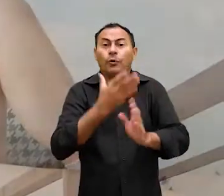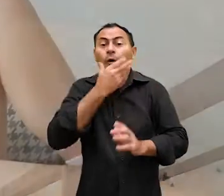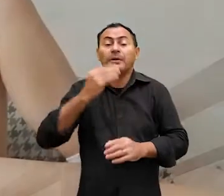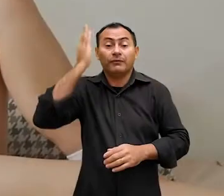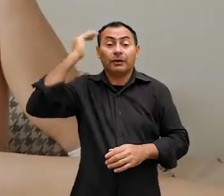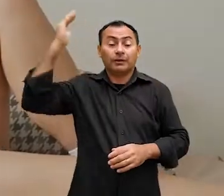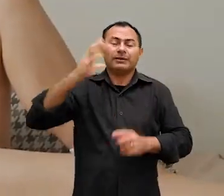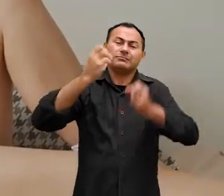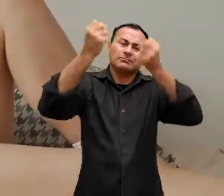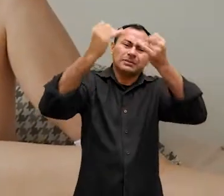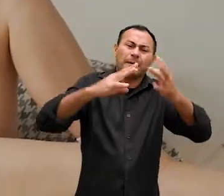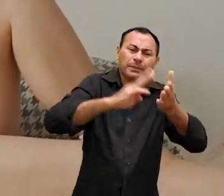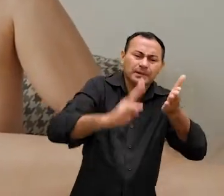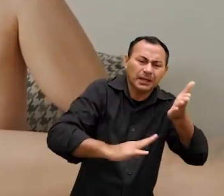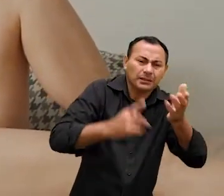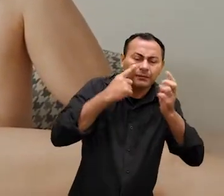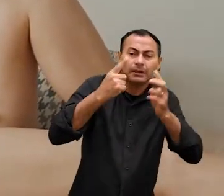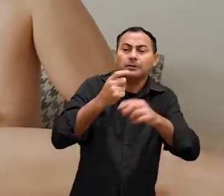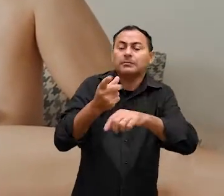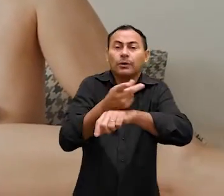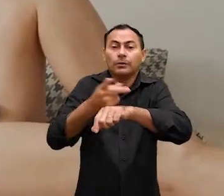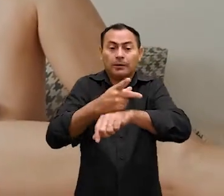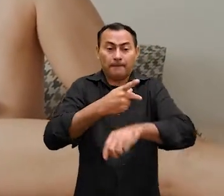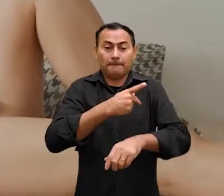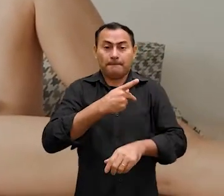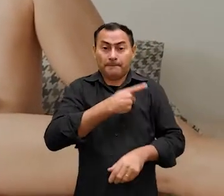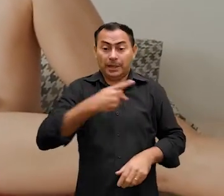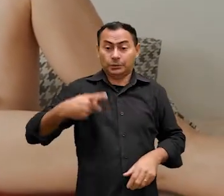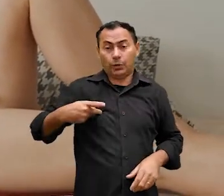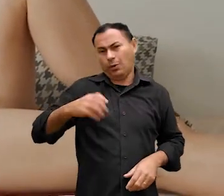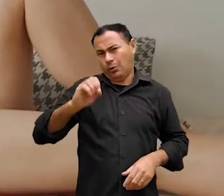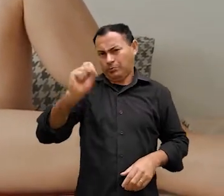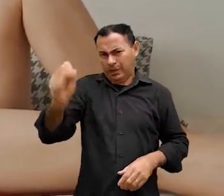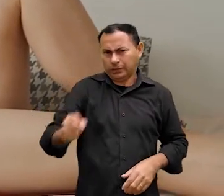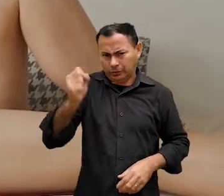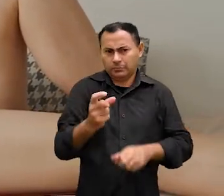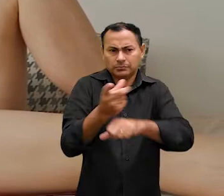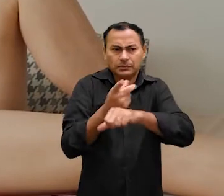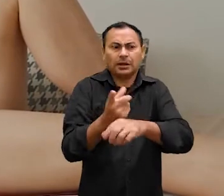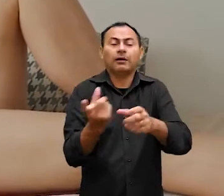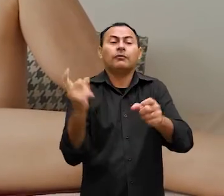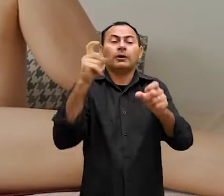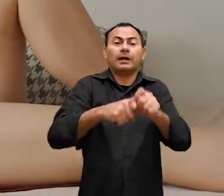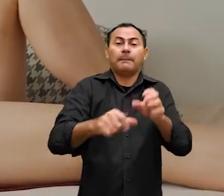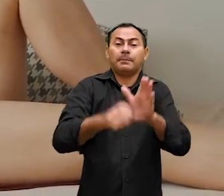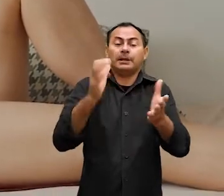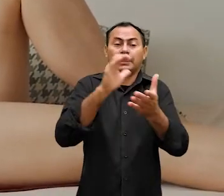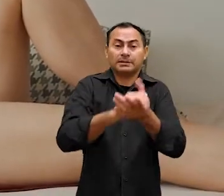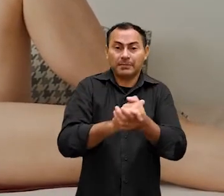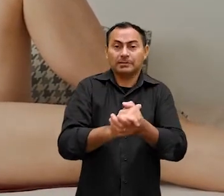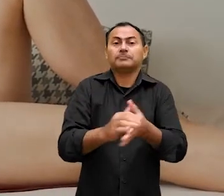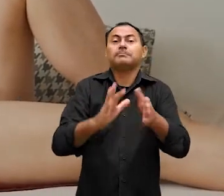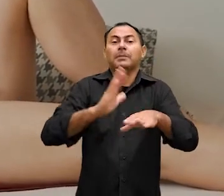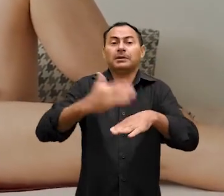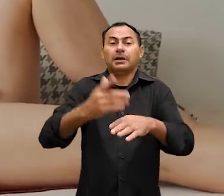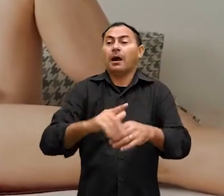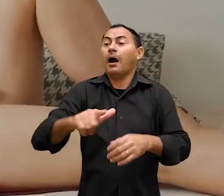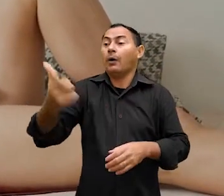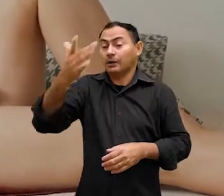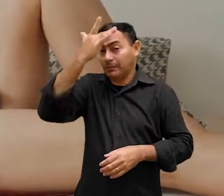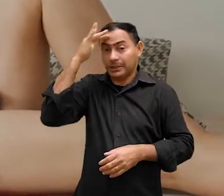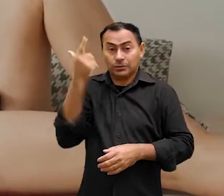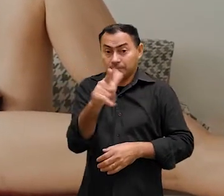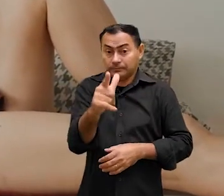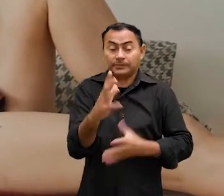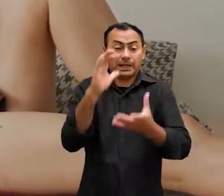queriam aconselhamento e buscaram um pastor que disse que cada um deles deveria voltar para o seu primeiro casamento e mais. Se a outra pessoa